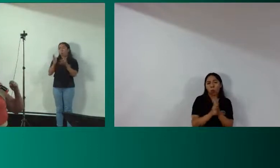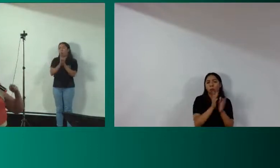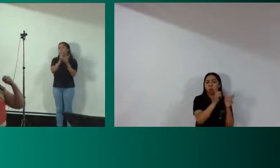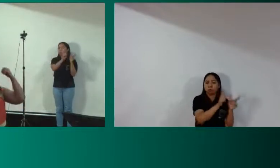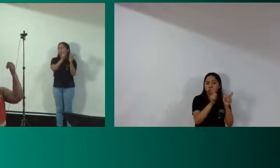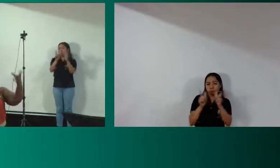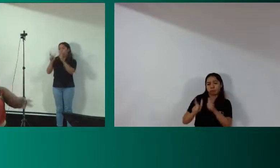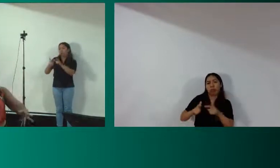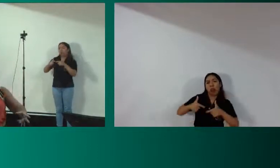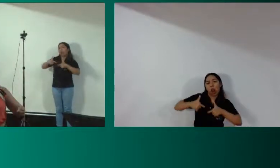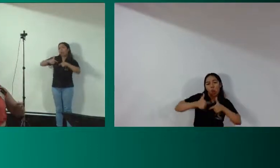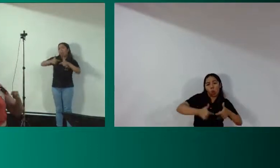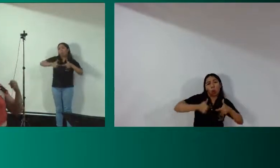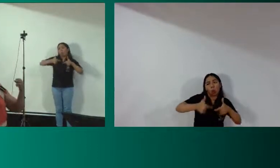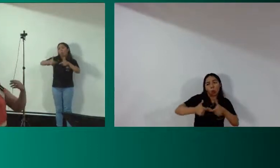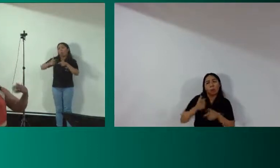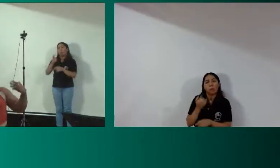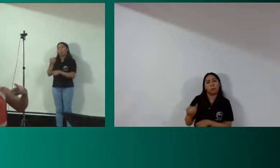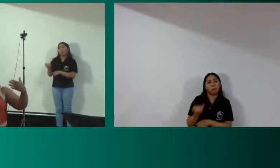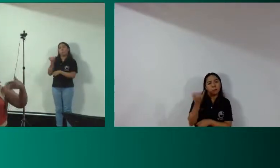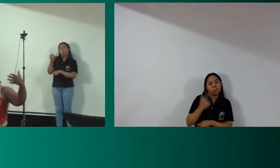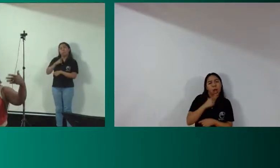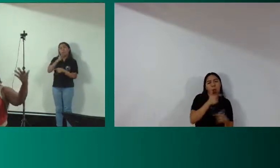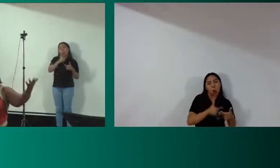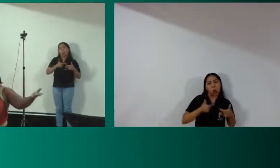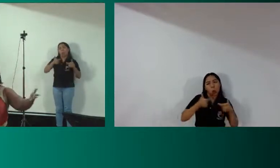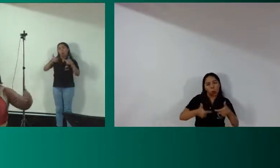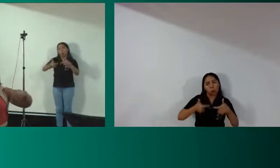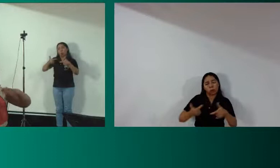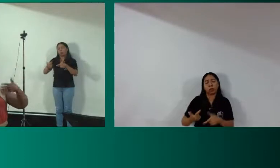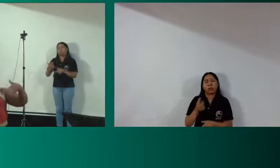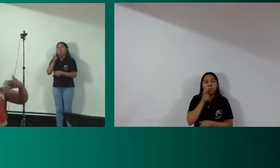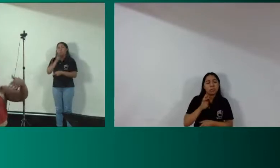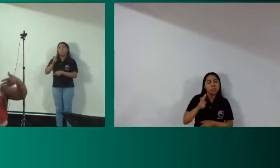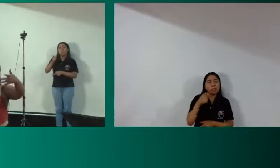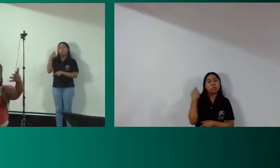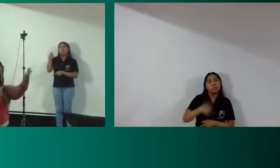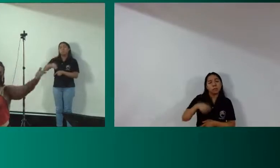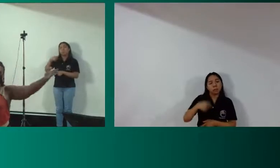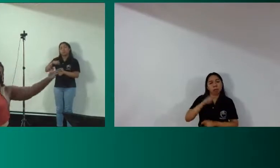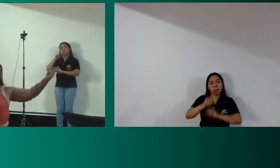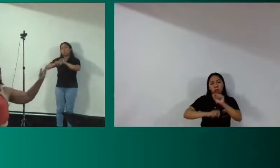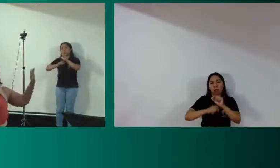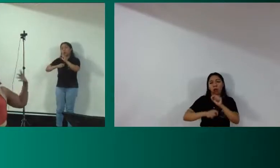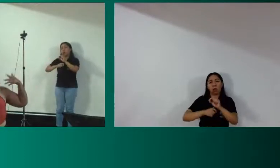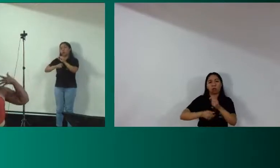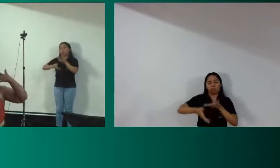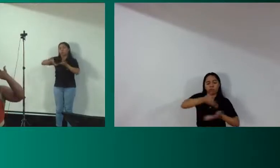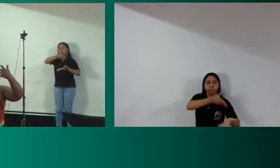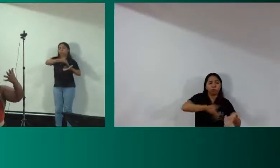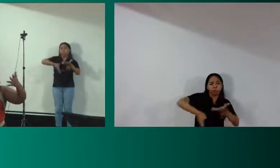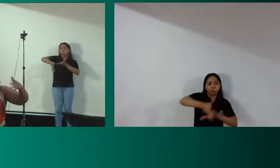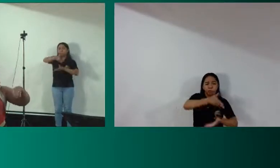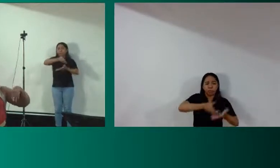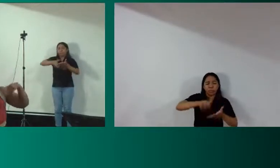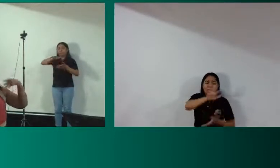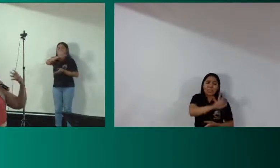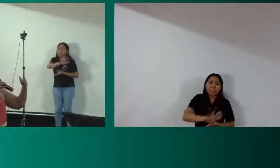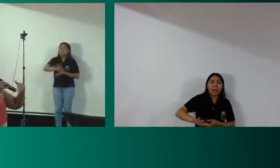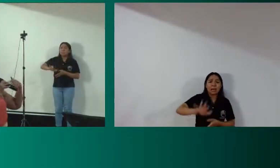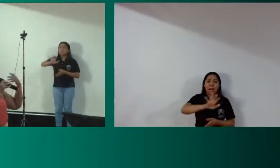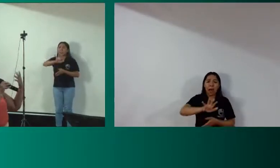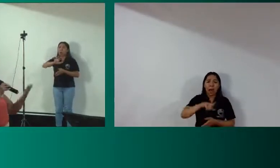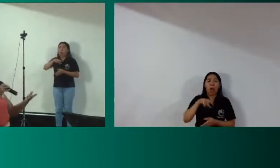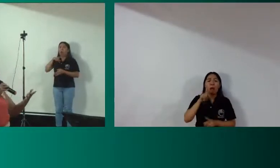uma luta importante é uma luta interessante que precisamos coletivizar precisamos articular de maneira mais geral